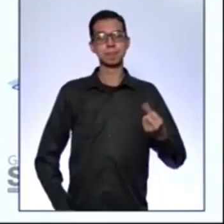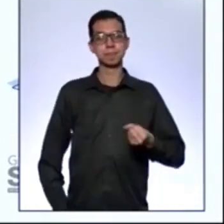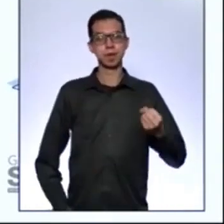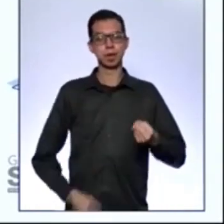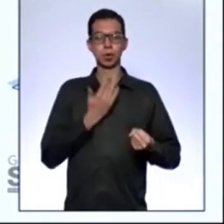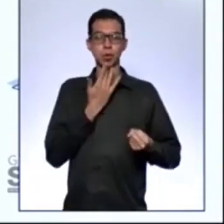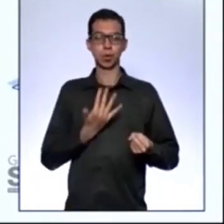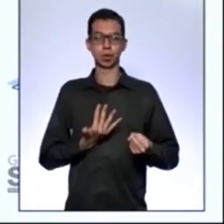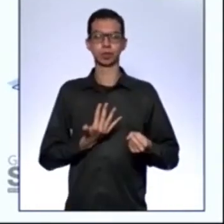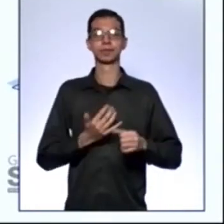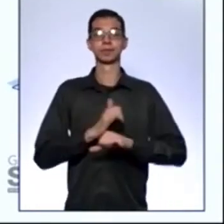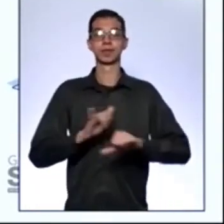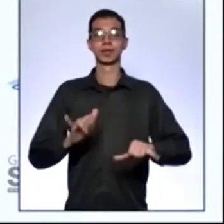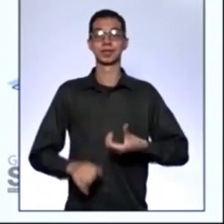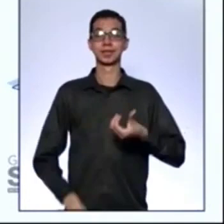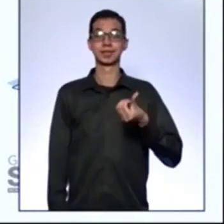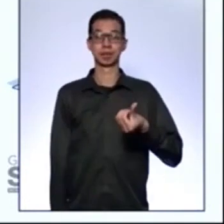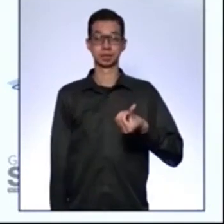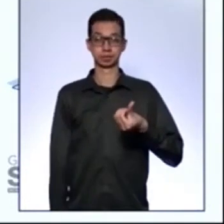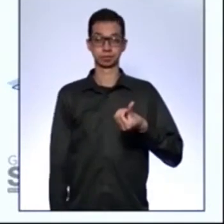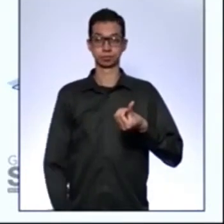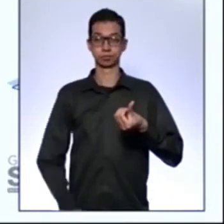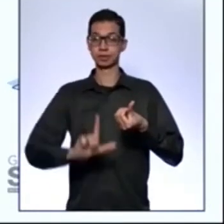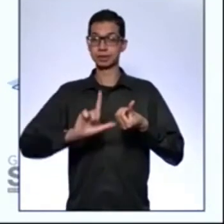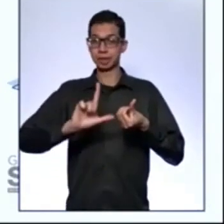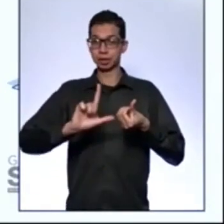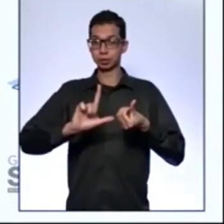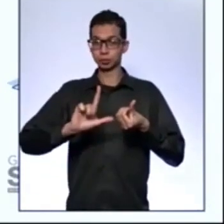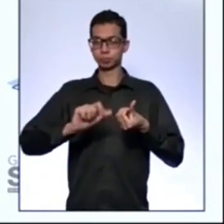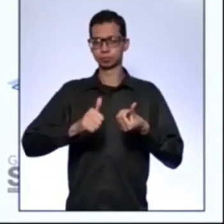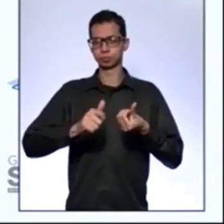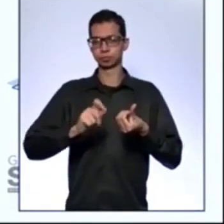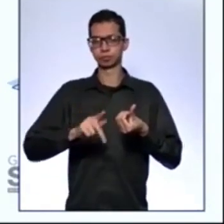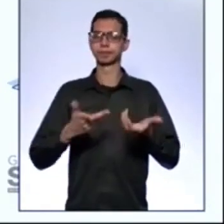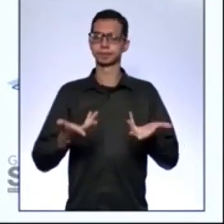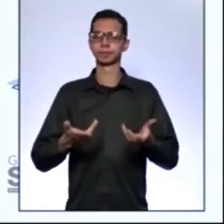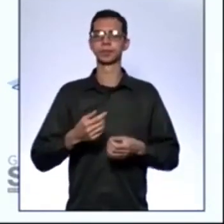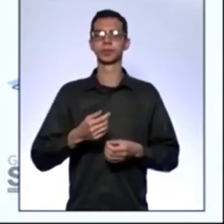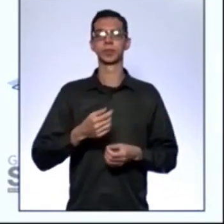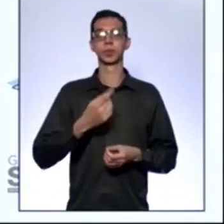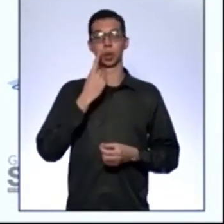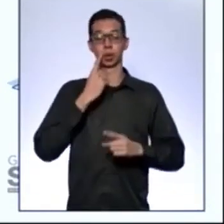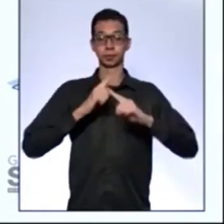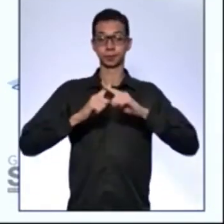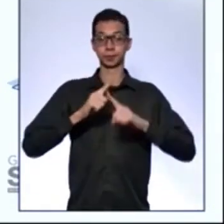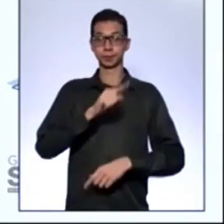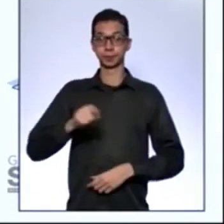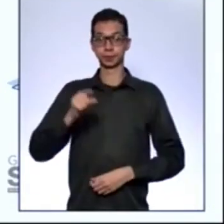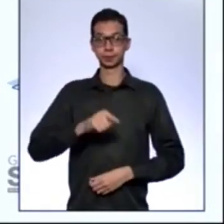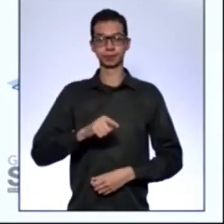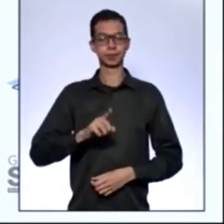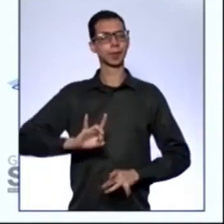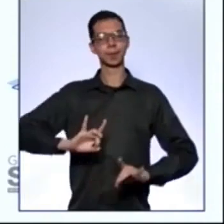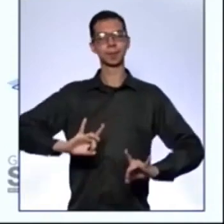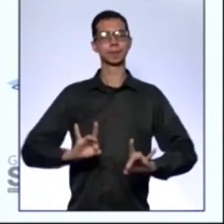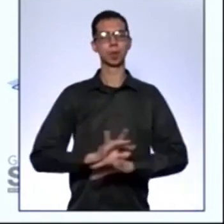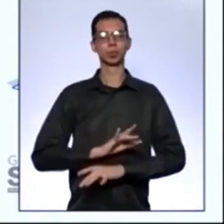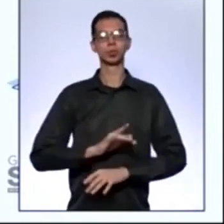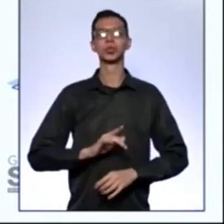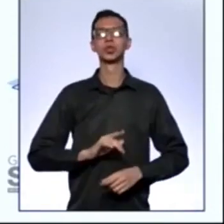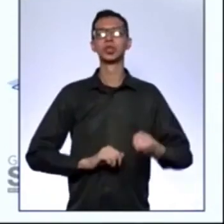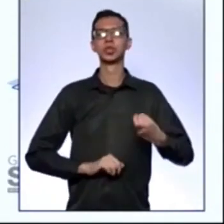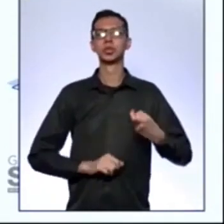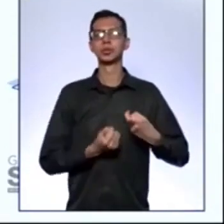texto que é seis aí você multiplica em Cruz Cancela aí bonitinho os bagulho o cheiro vai dar 10